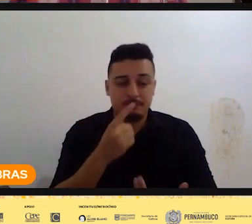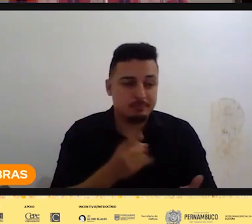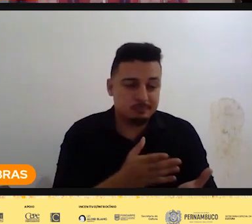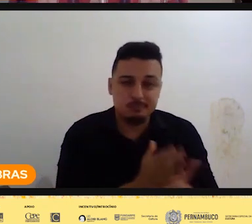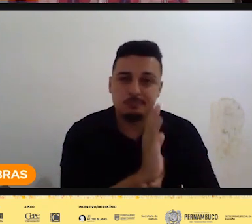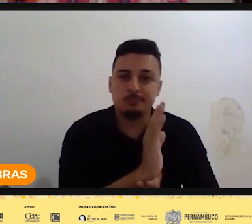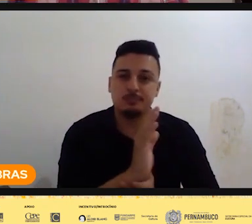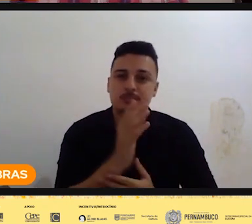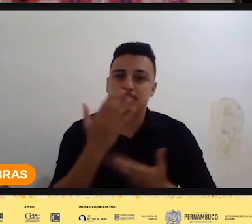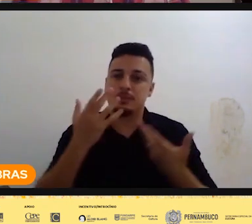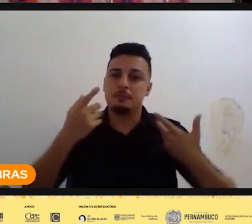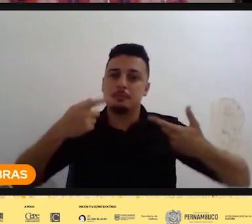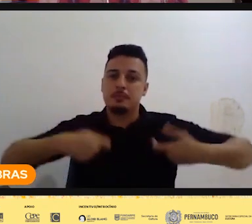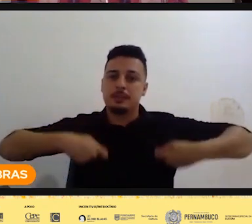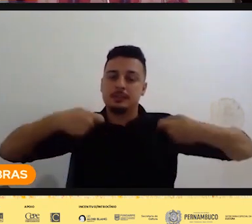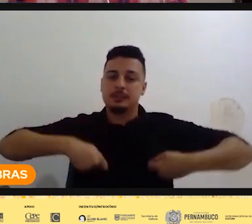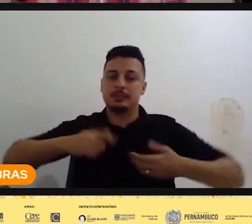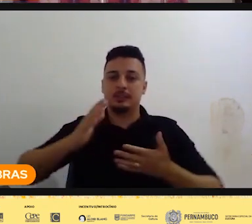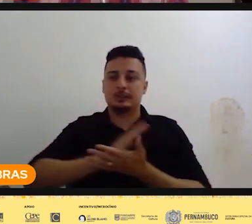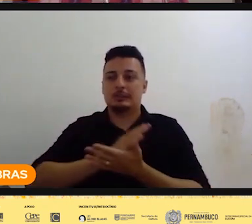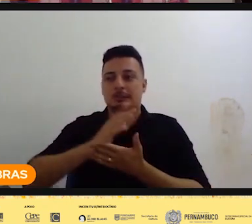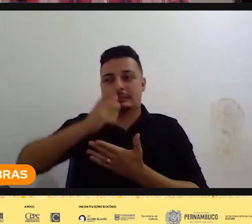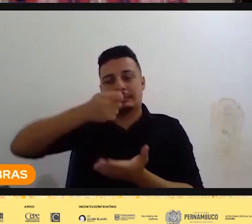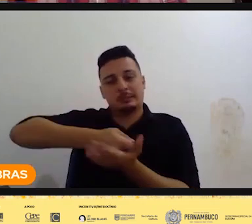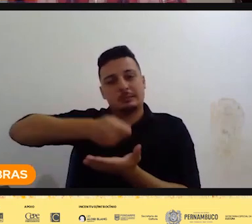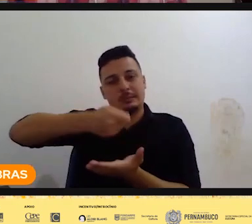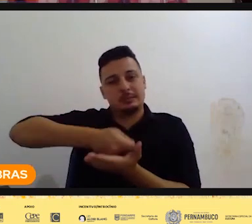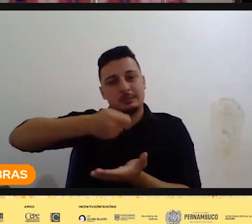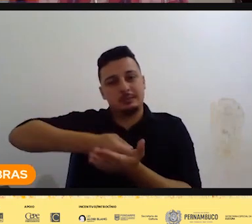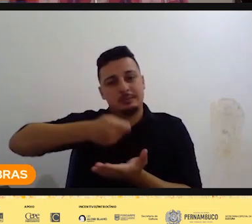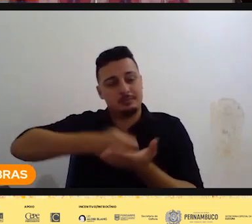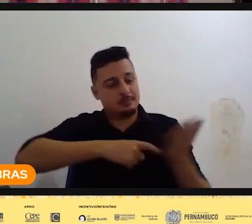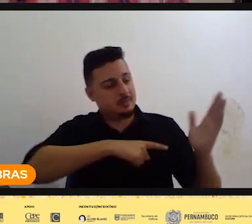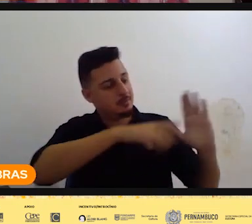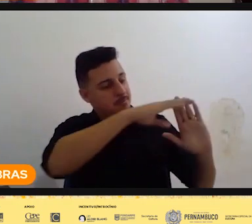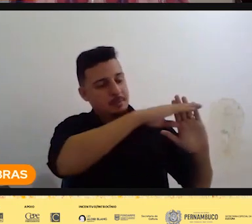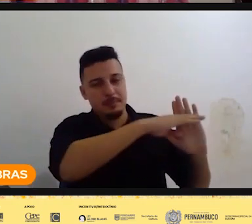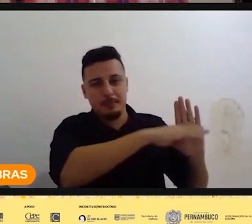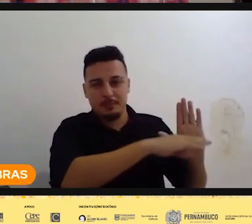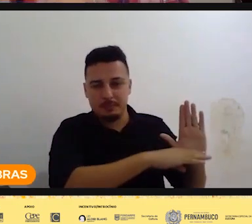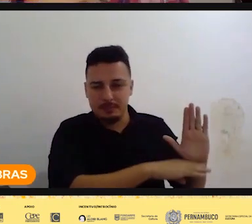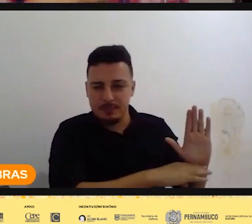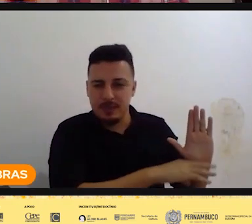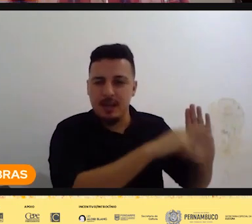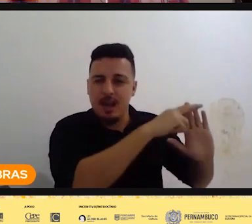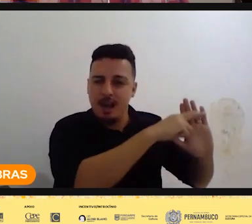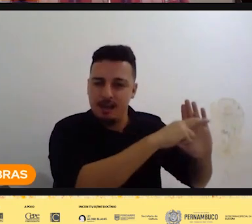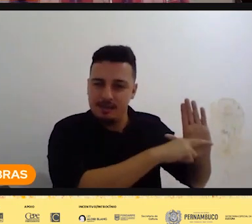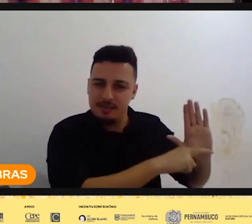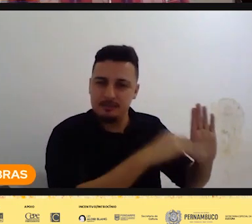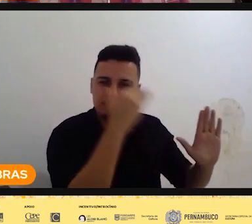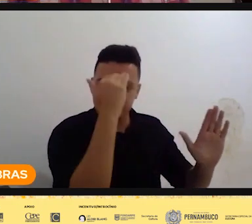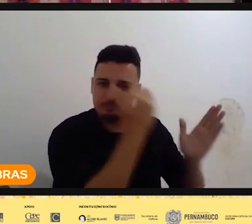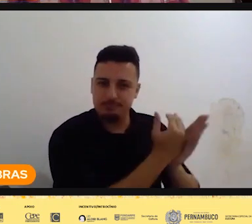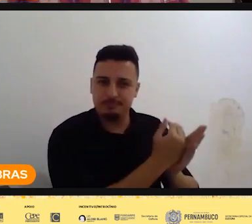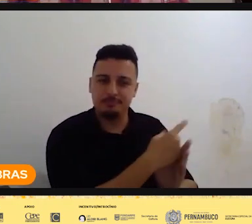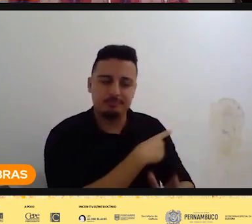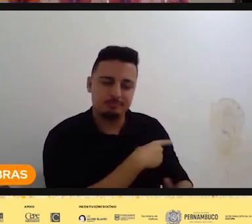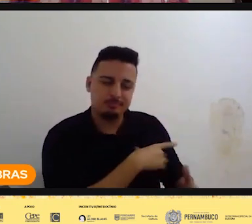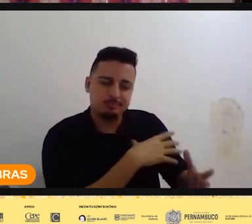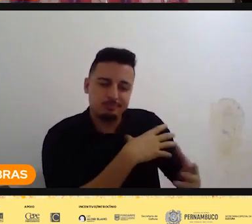Então, é uma série de exigências, às vezes, que colocam, que termina que desestimula